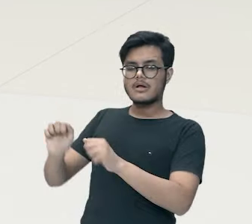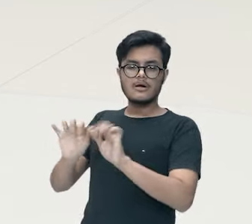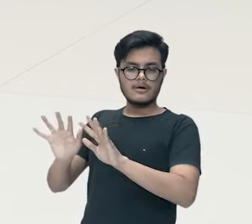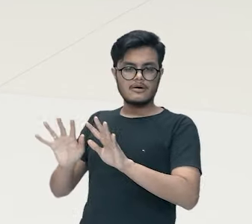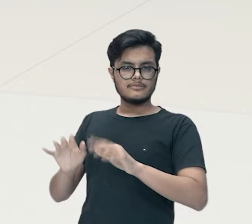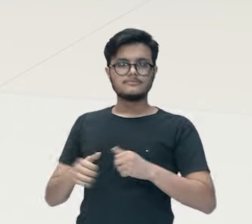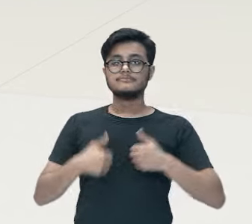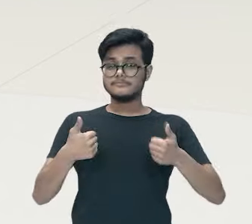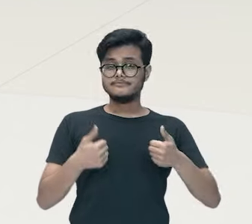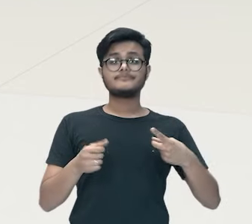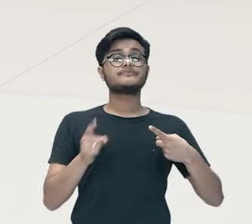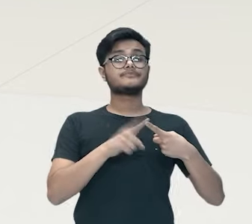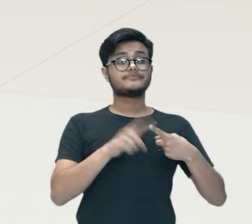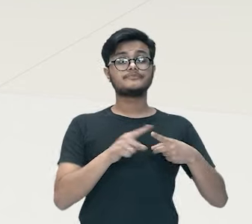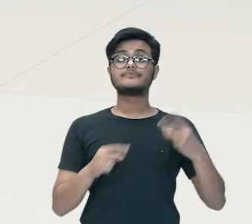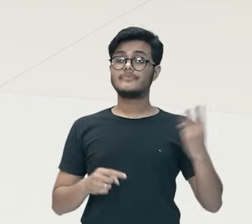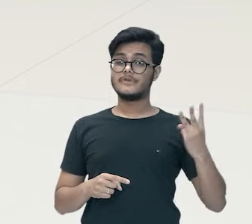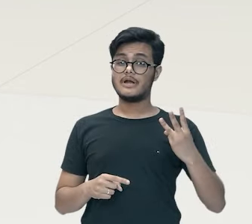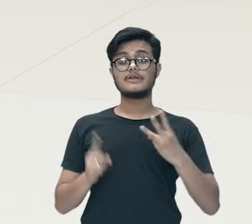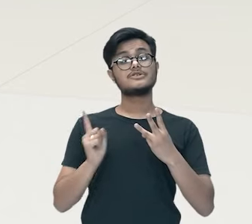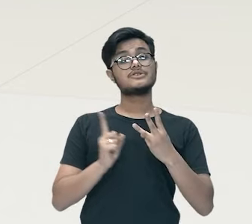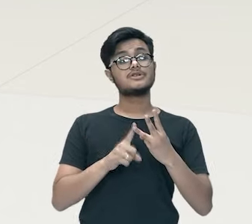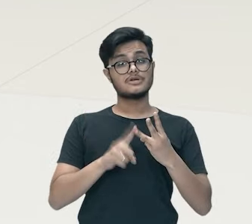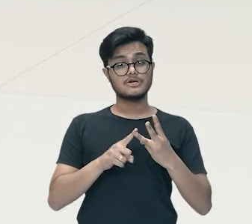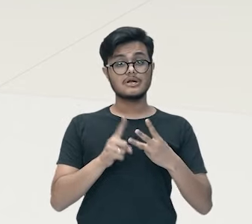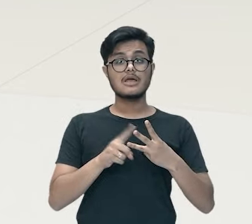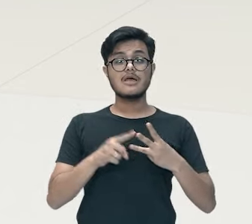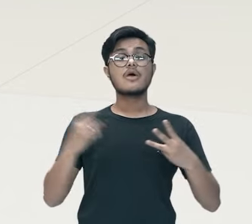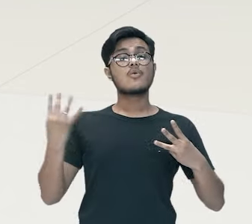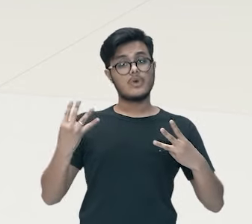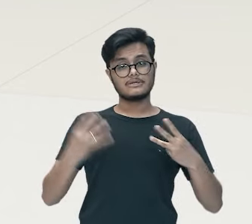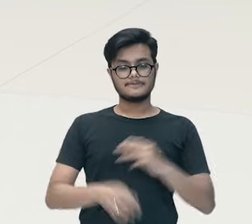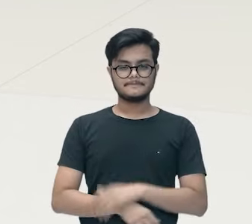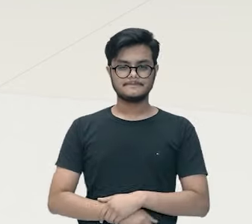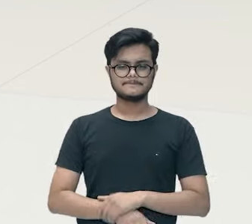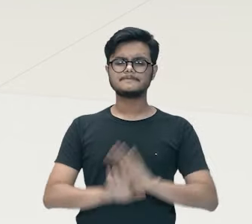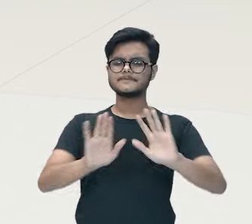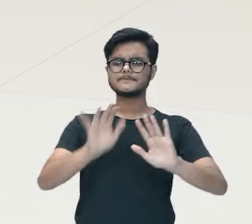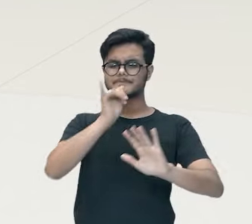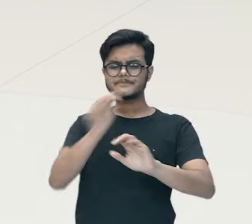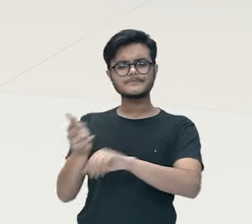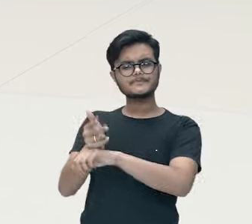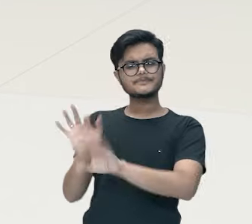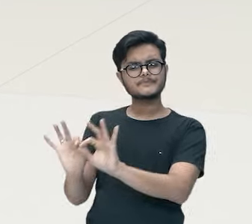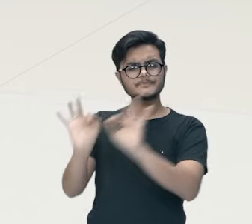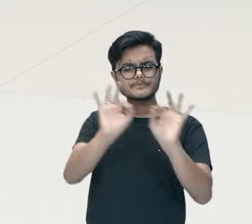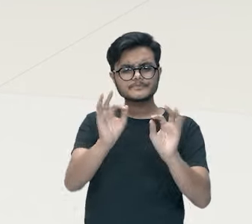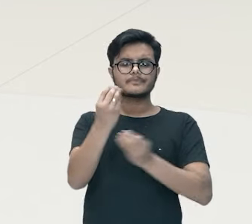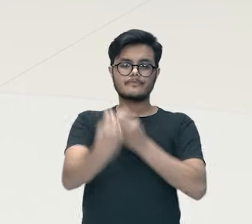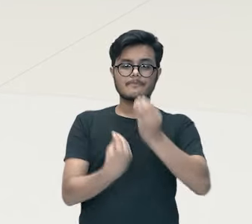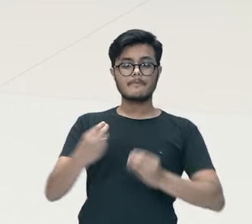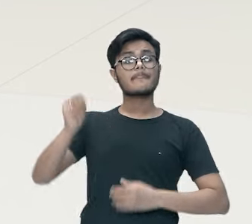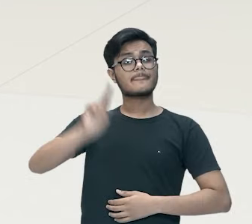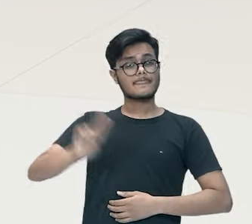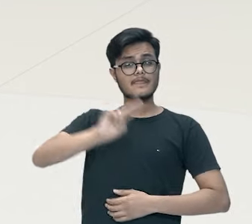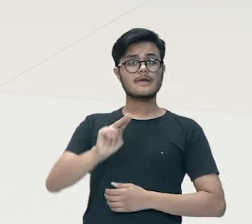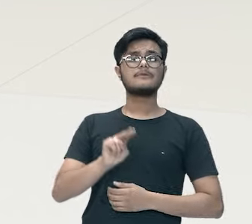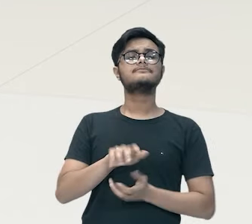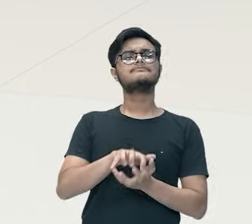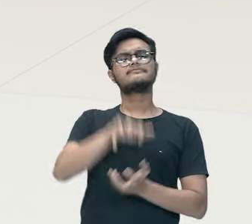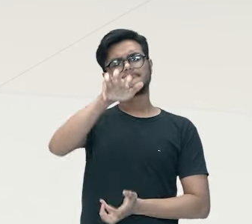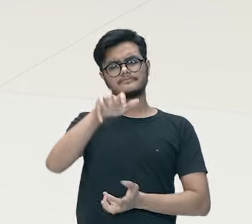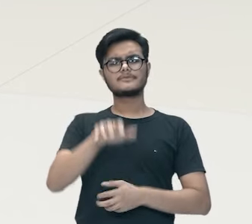4 carbonos, ok? Agora a gente vai dar uma olhadinha nessa animação que vai apresentar para vocês como se dá esse processo de